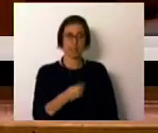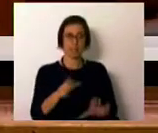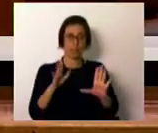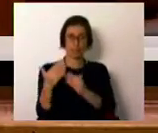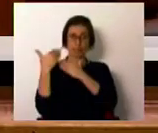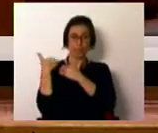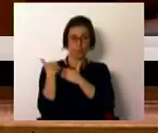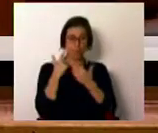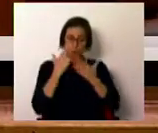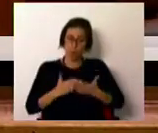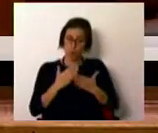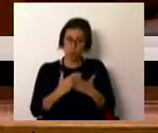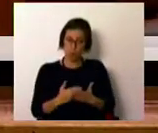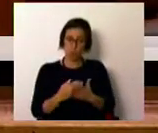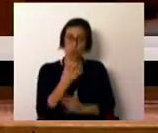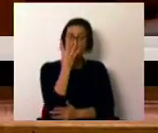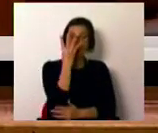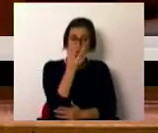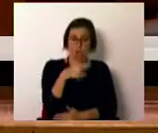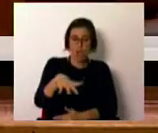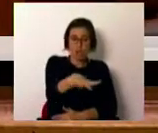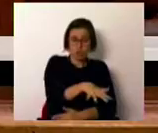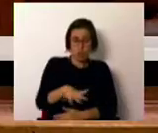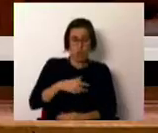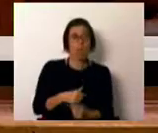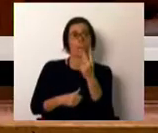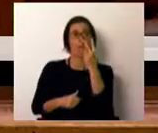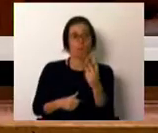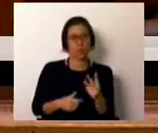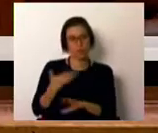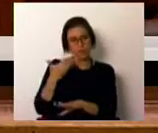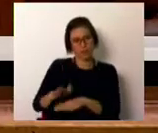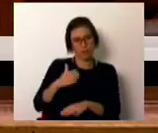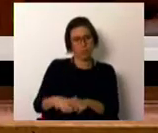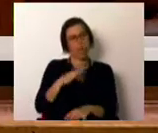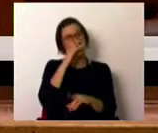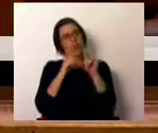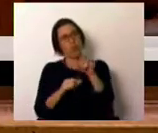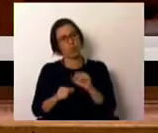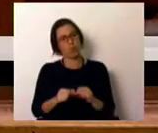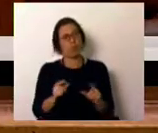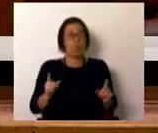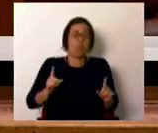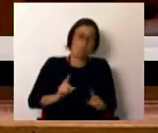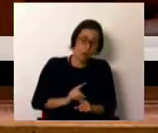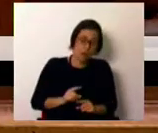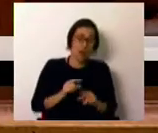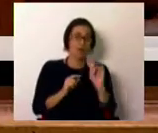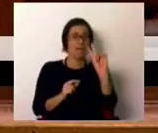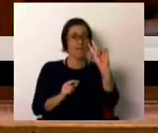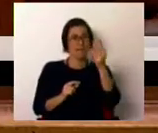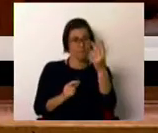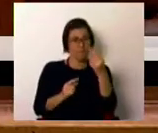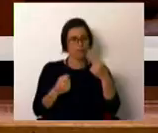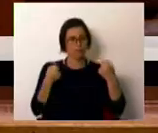com responsáveis do estudo, dessas 4 zonas, 2 ficaram de fora, curiosamente ou não, as 2